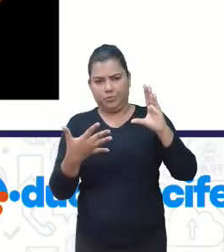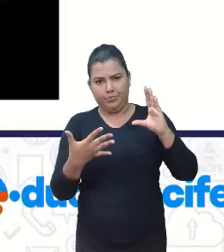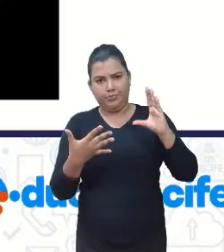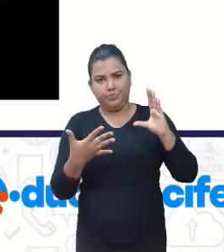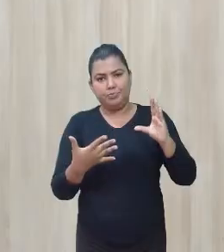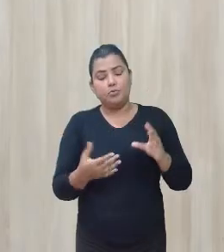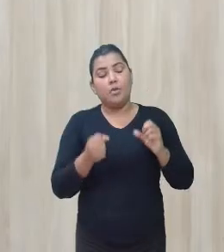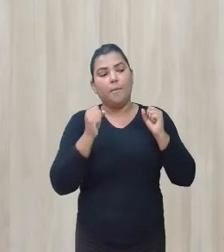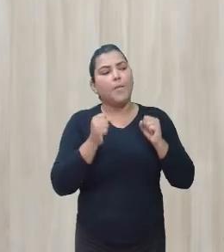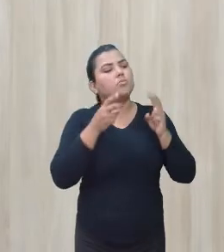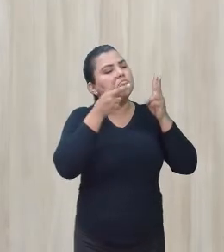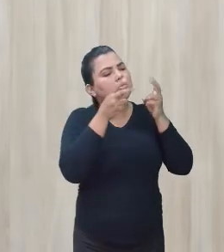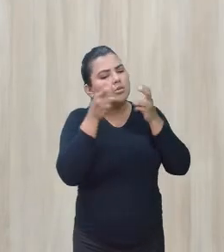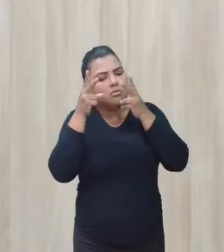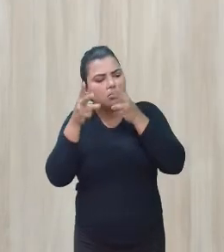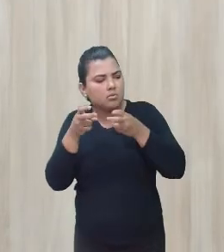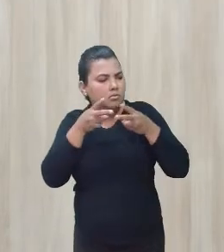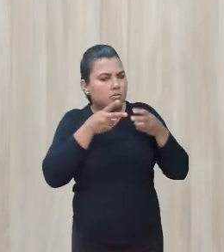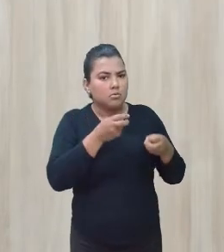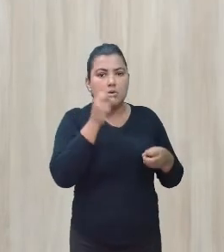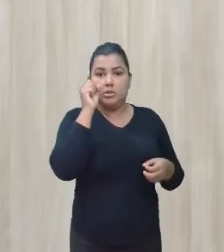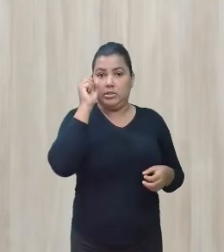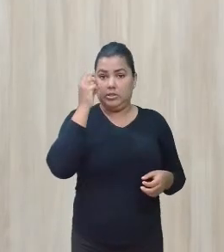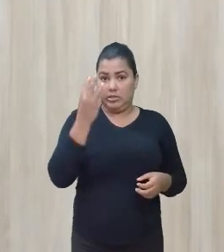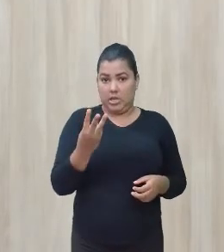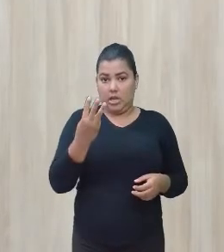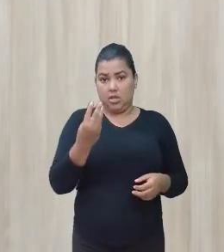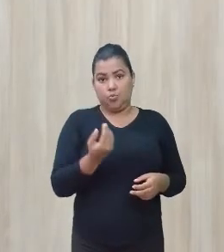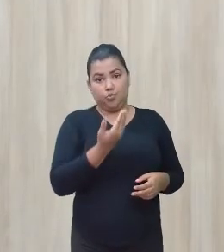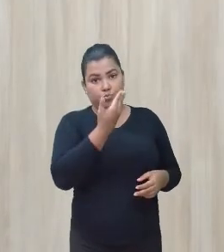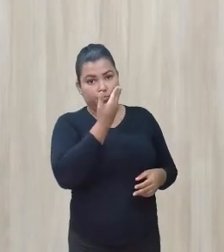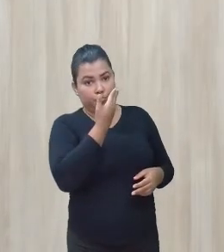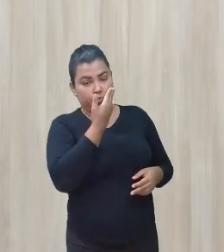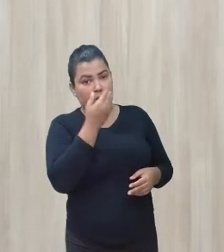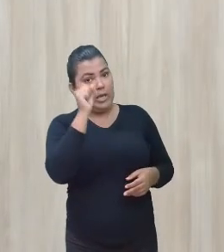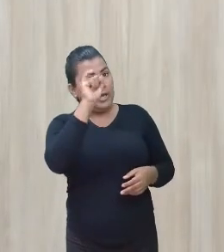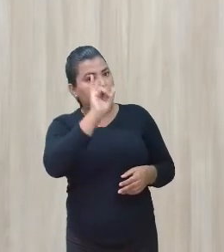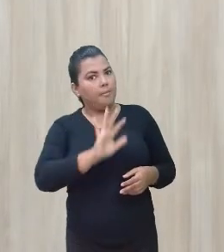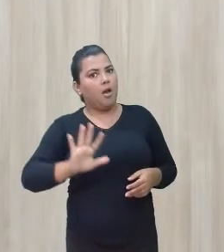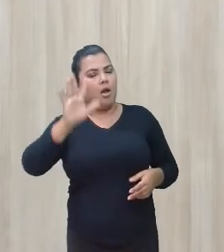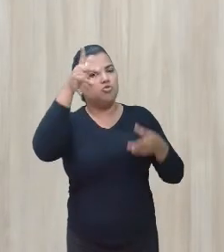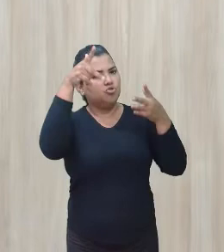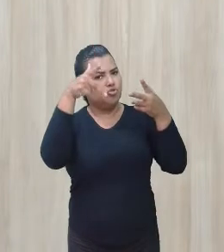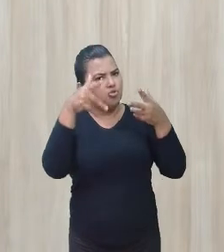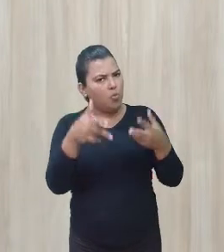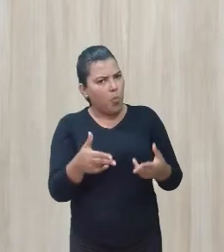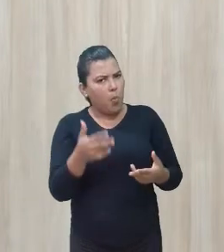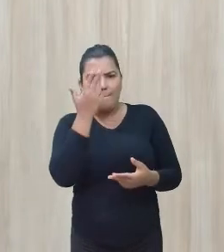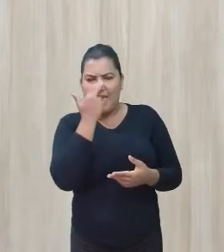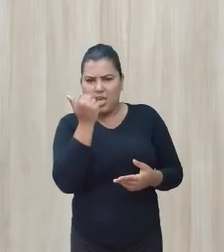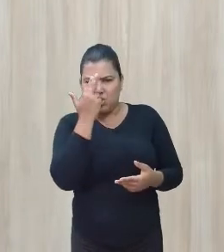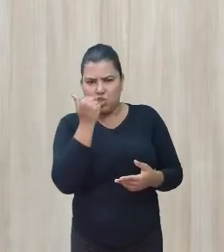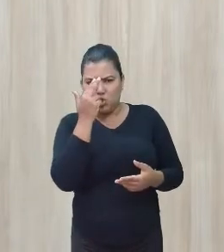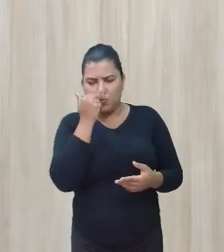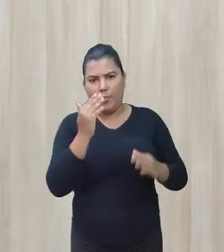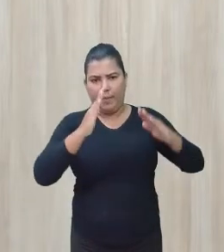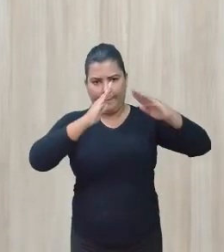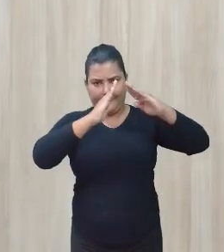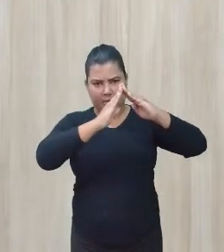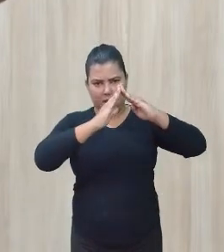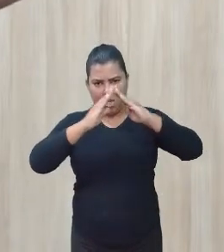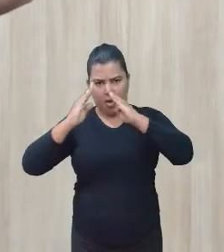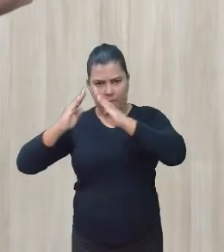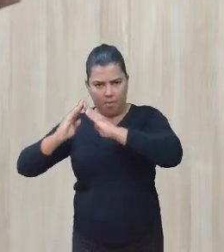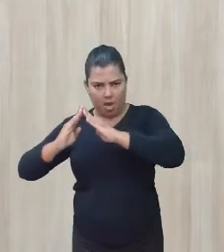eu posso observar que eu tenho três imagens de uma mesma situação, de um mesmo objeto, no caso aí das pirâmides.